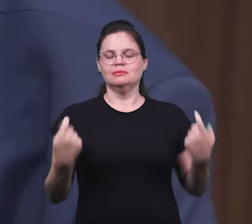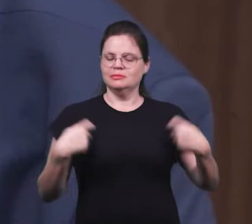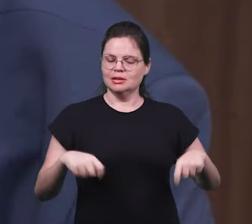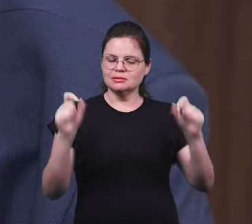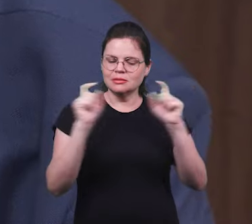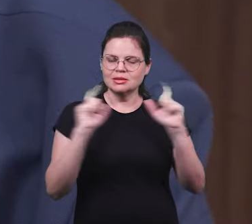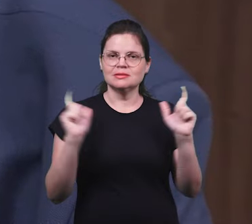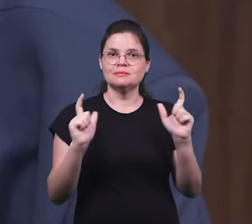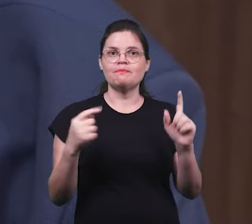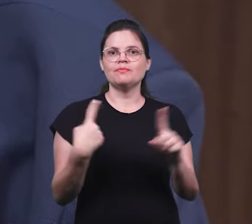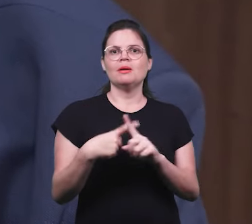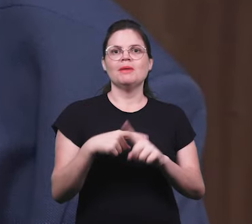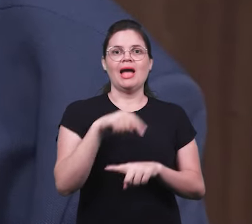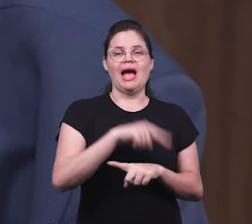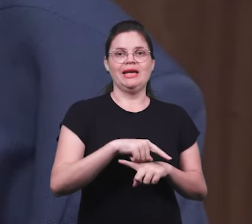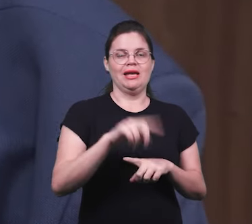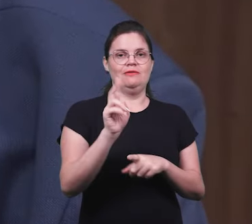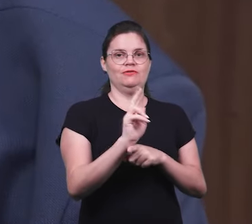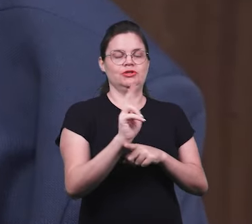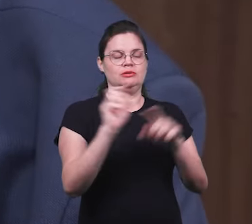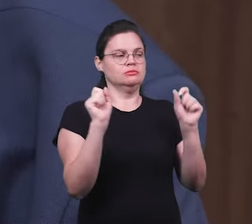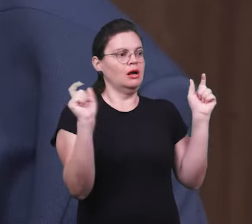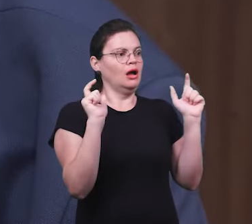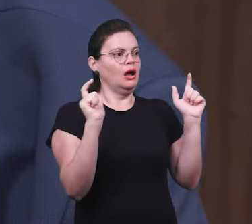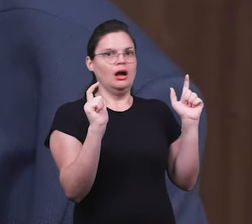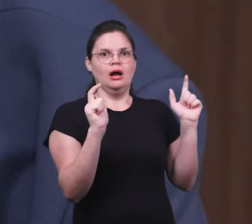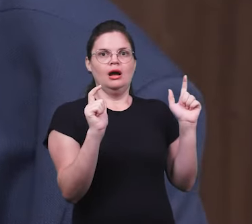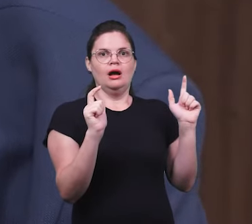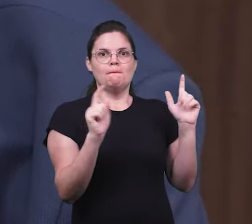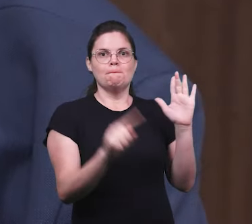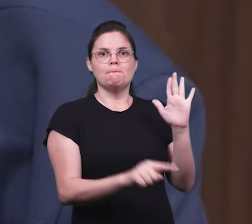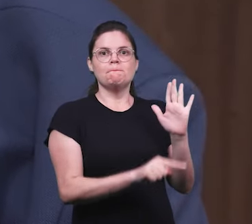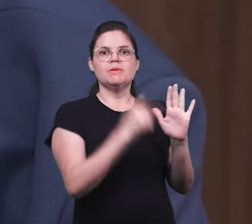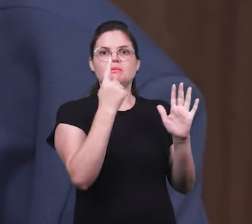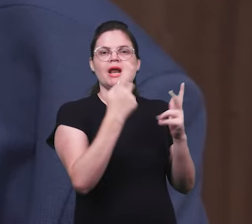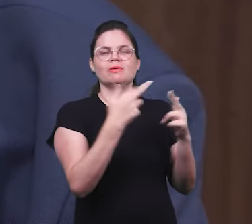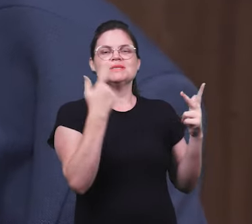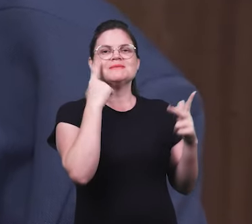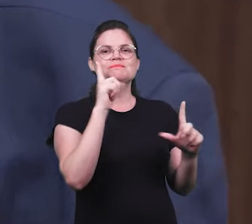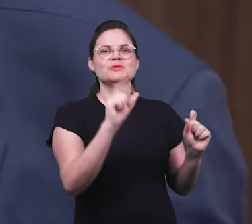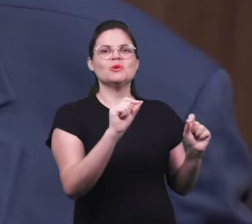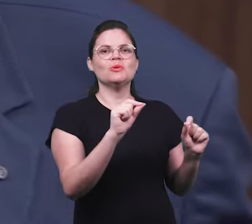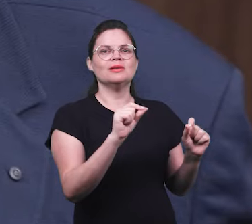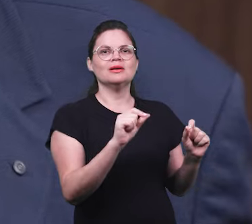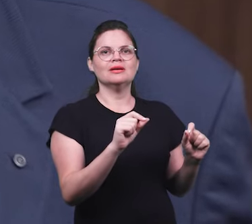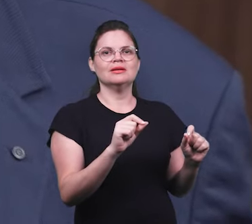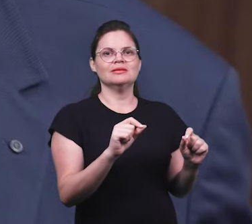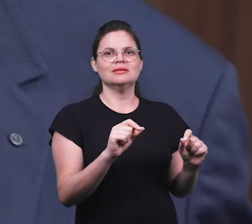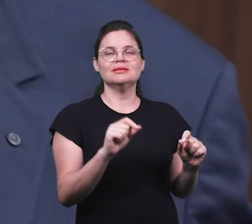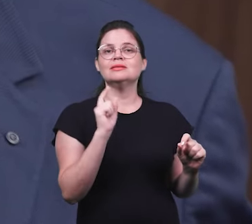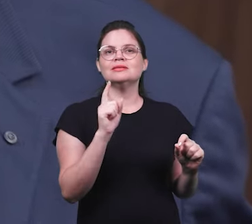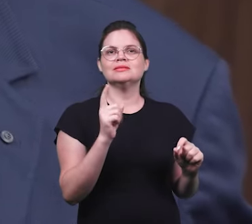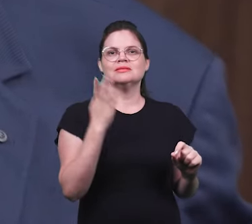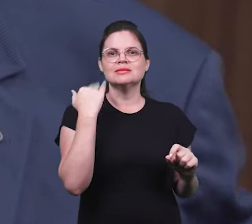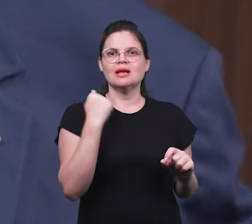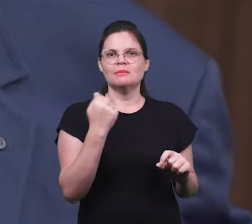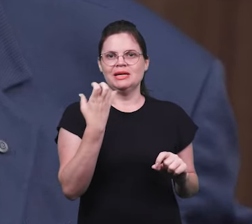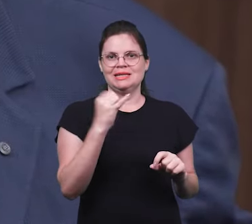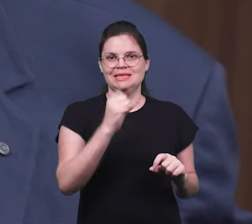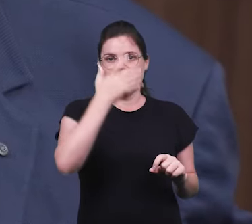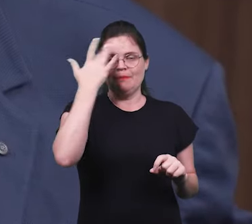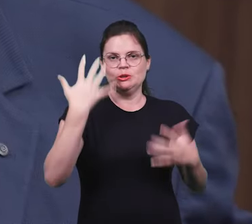ele acordou, e interessante que ele acordou e a primeira coisa que quis fazer, porque isso que acontece, Antônio Carlos? A primeira coisa que acontece